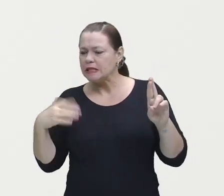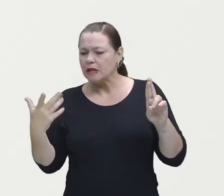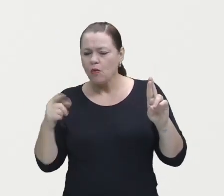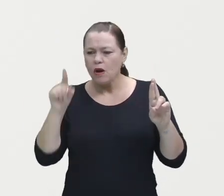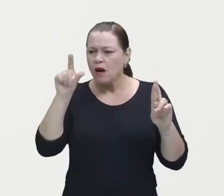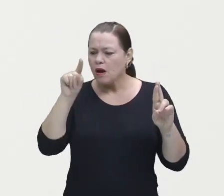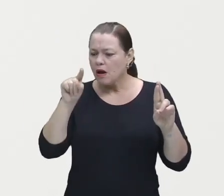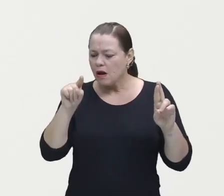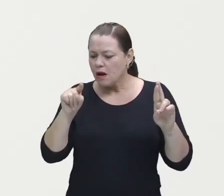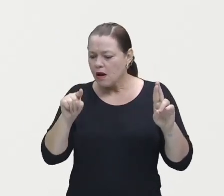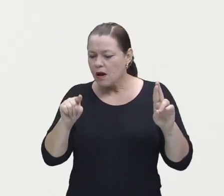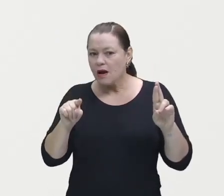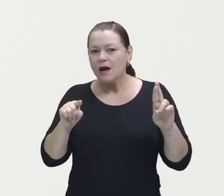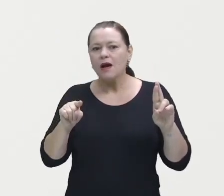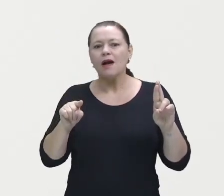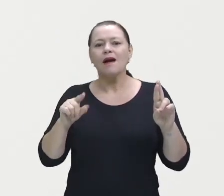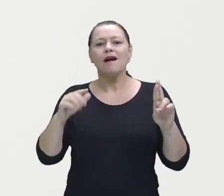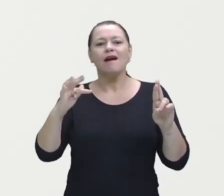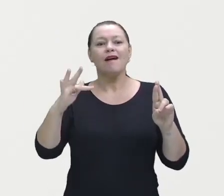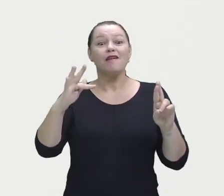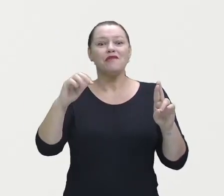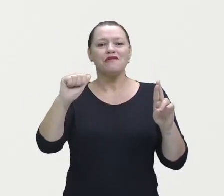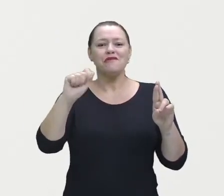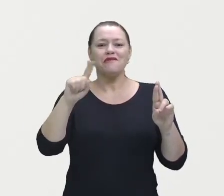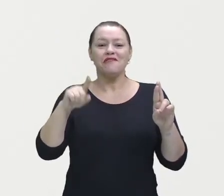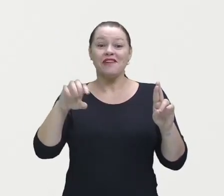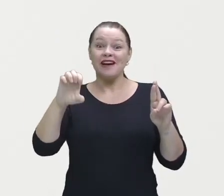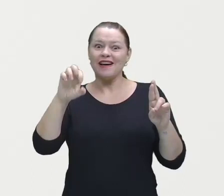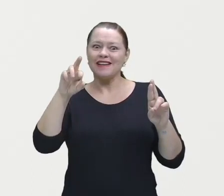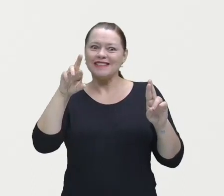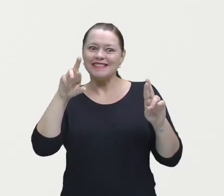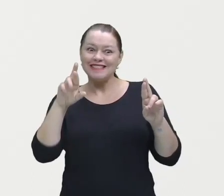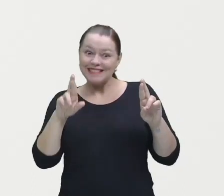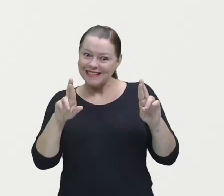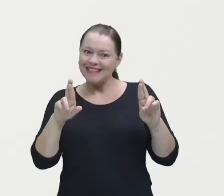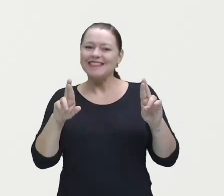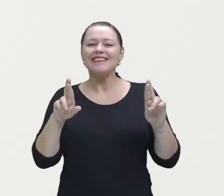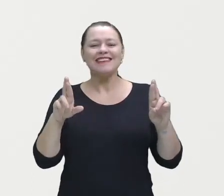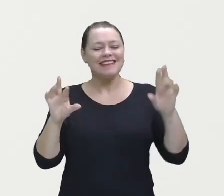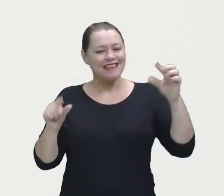que a palavra fazer. Vamos ligar?